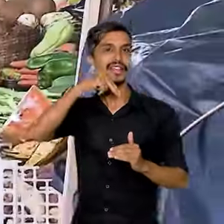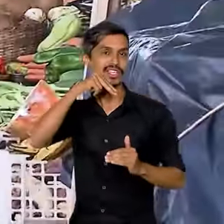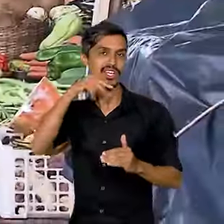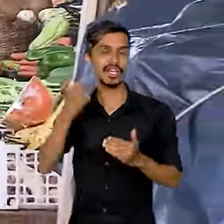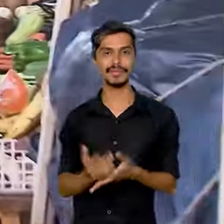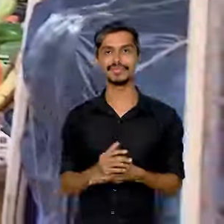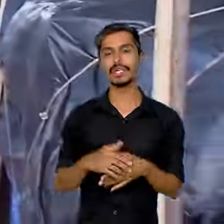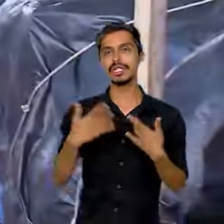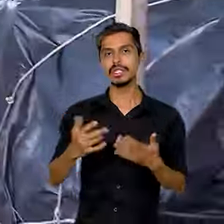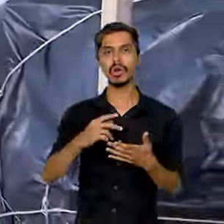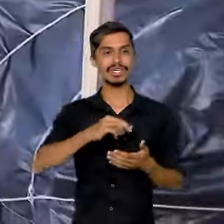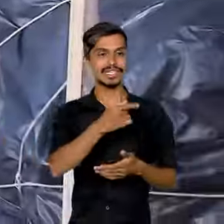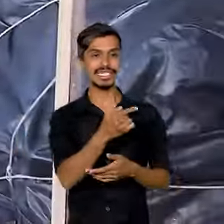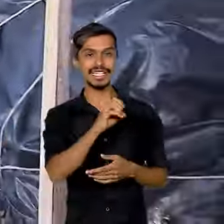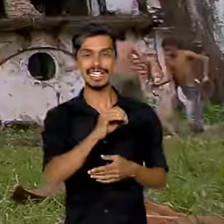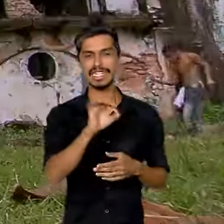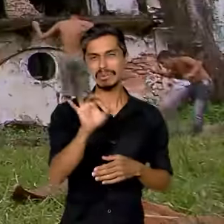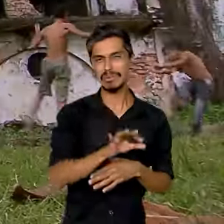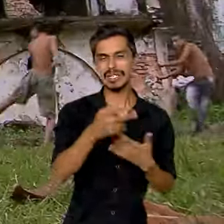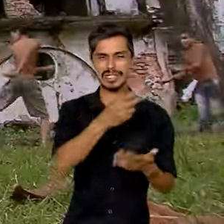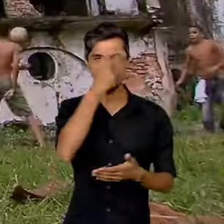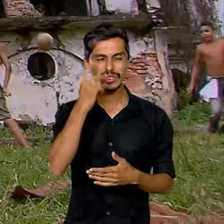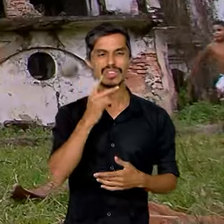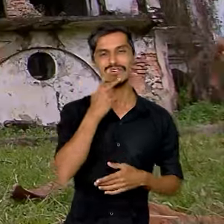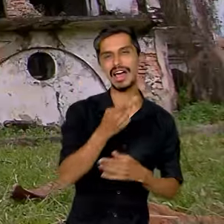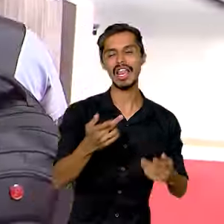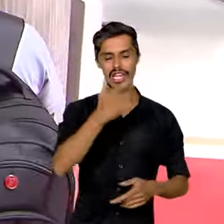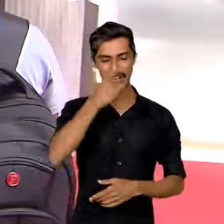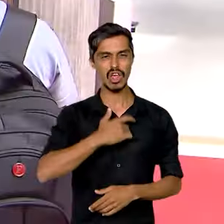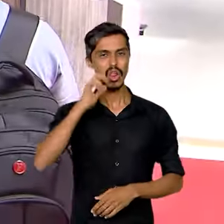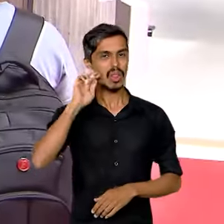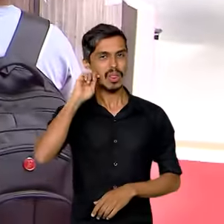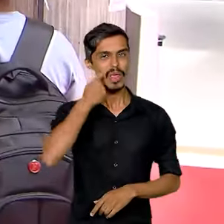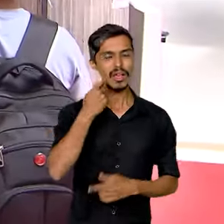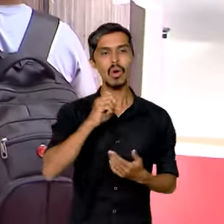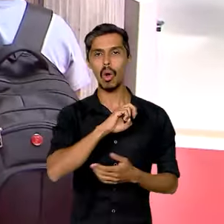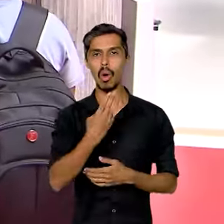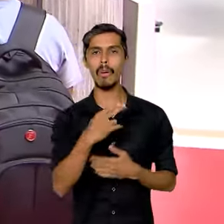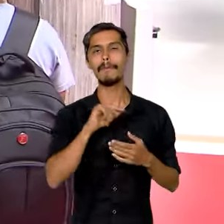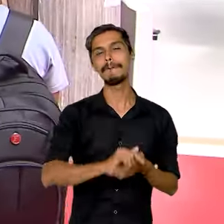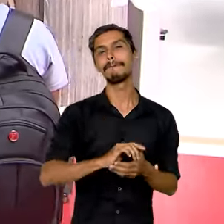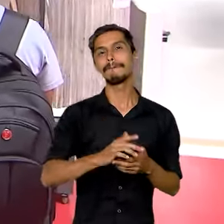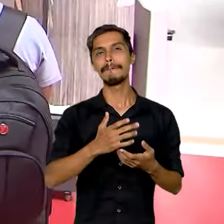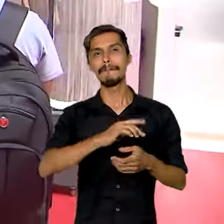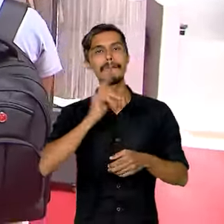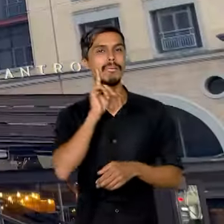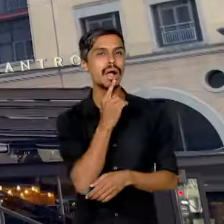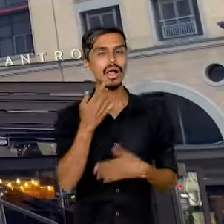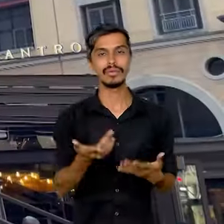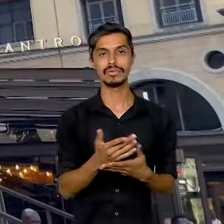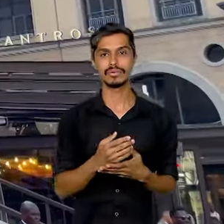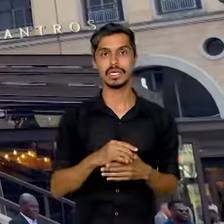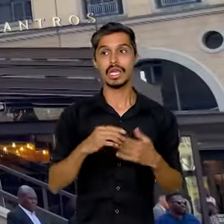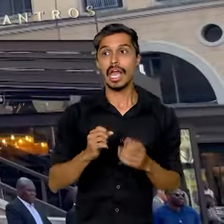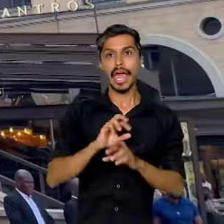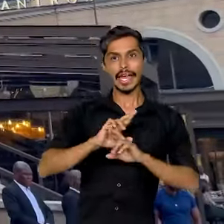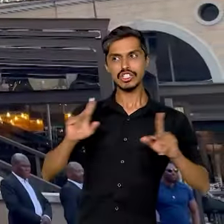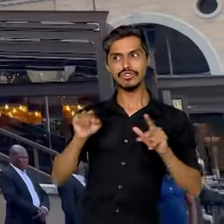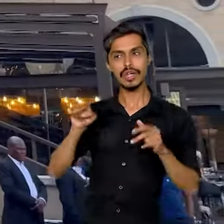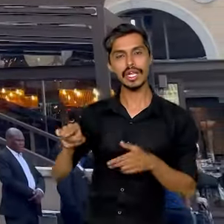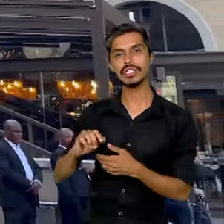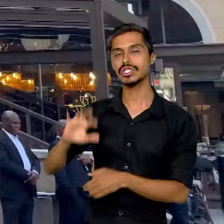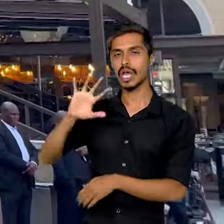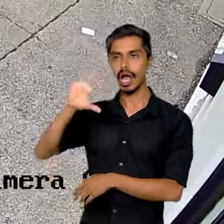56% dos brasileiros se declaram negros ou pardos. Nunca tivemos um racismo escancarado como o que existiu na África do Sul